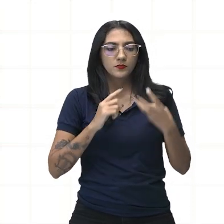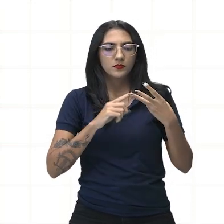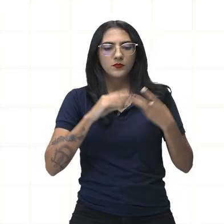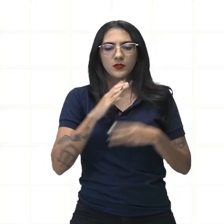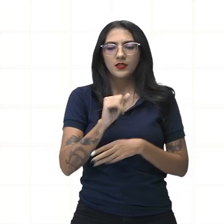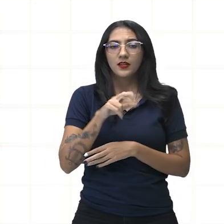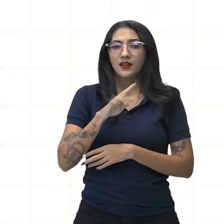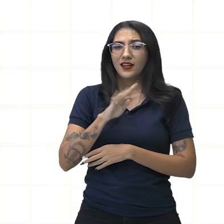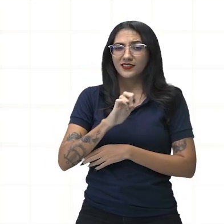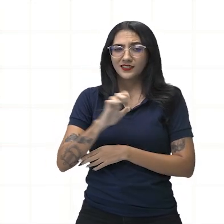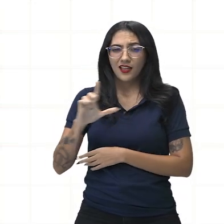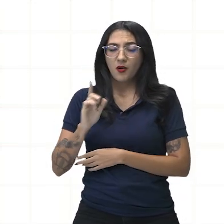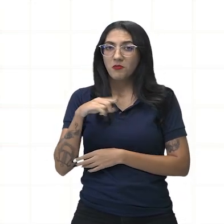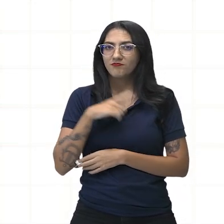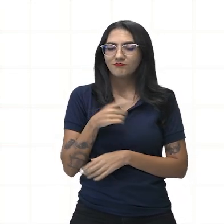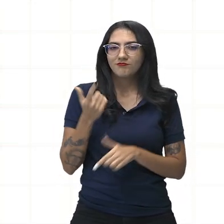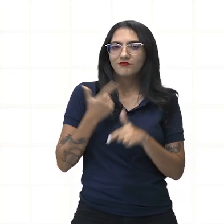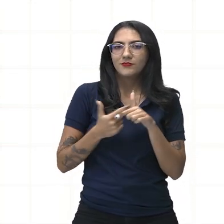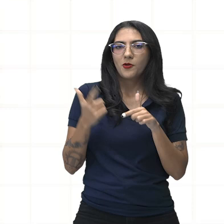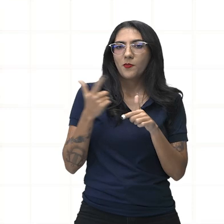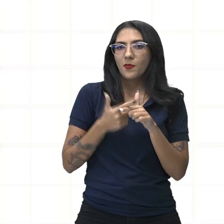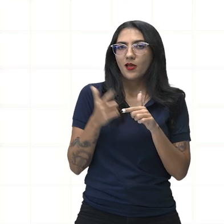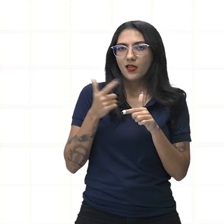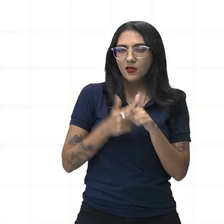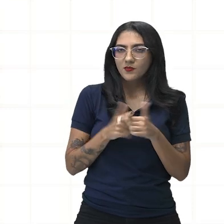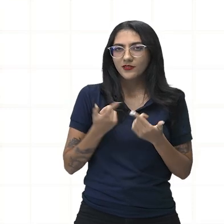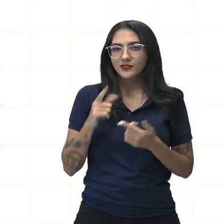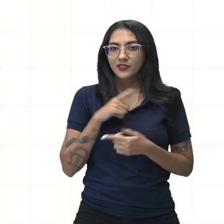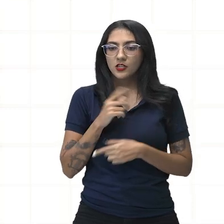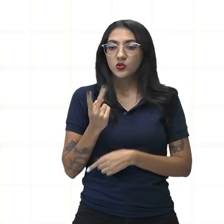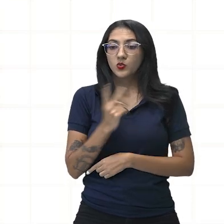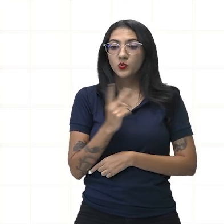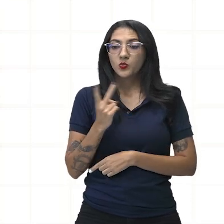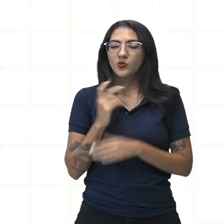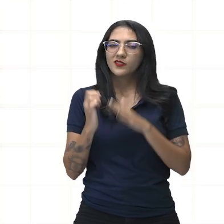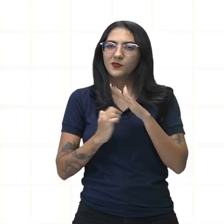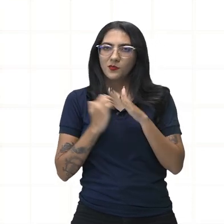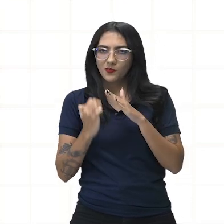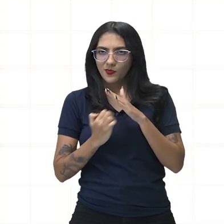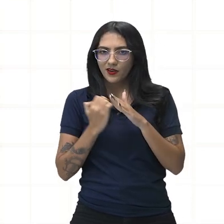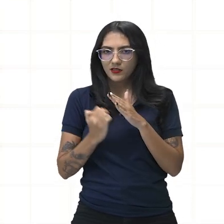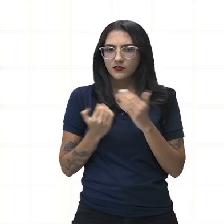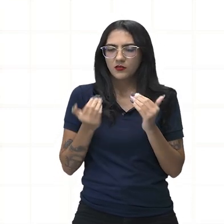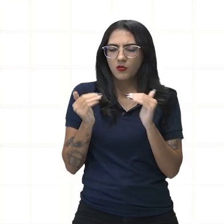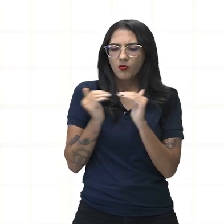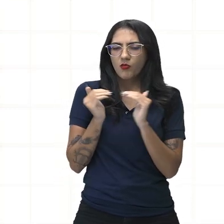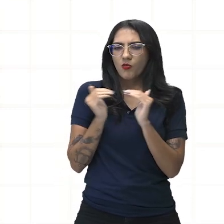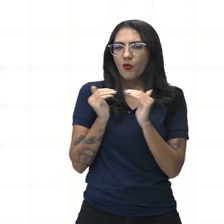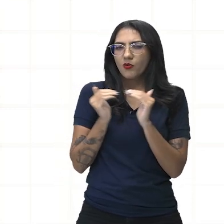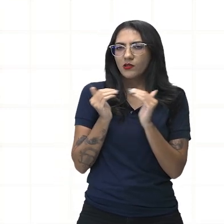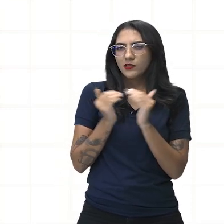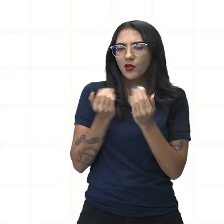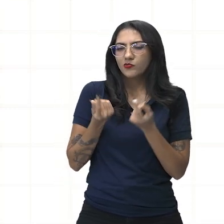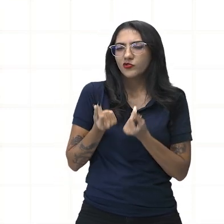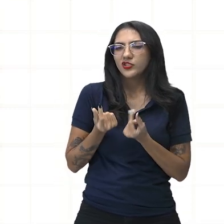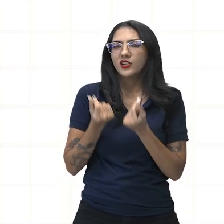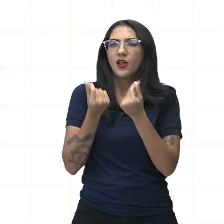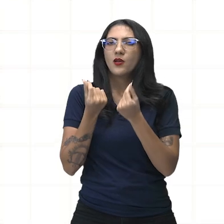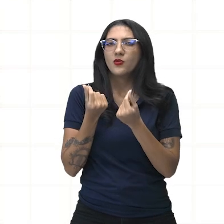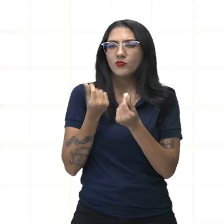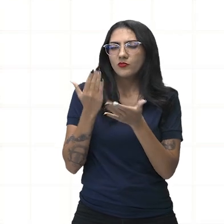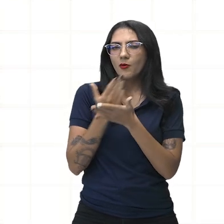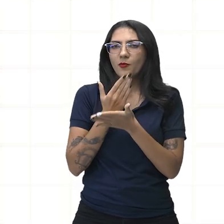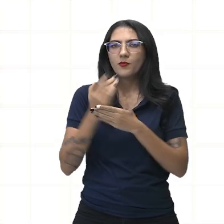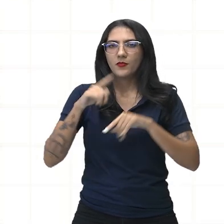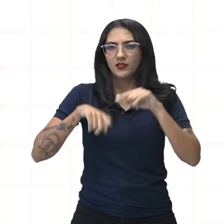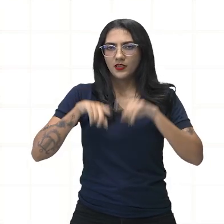é um problema, né? Que é quando a gente tem duas empresas ou mais combinando ali os valores de um determinado produto. Então,